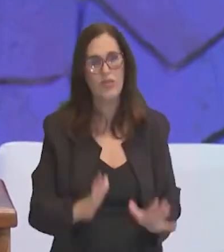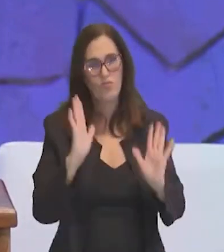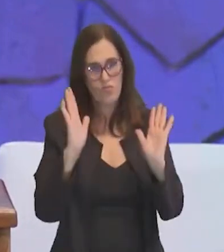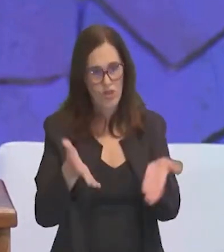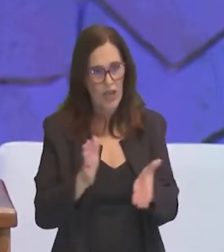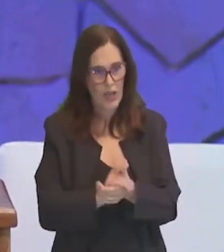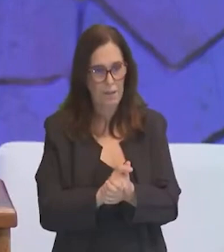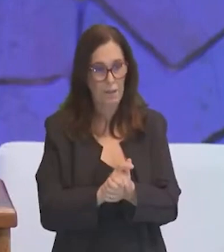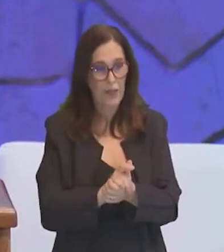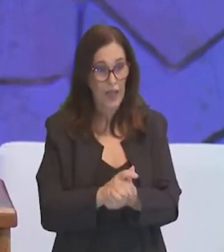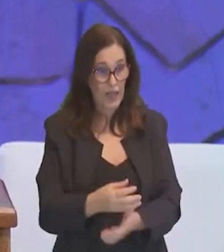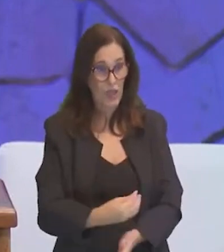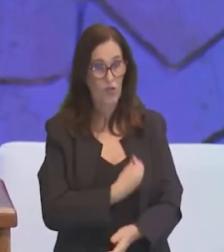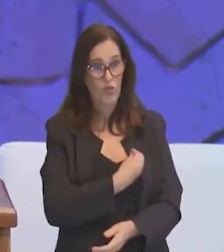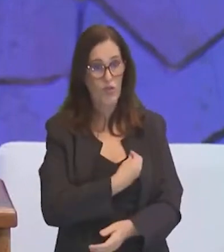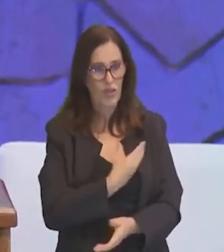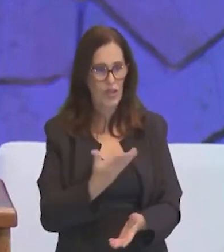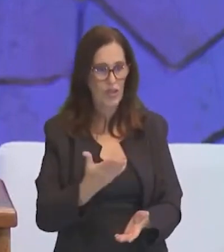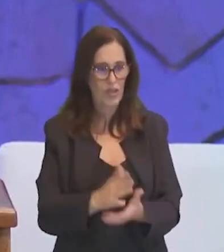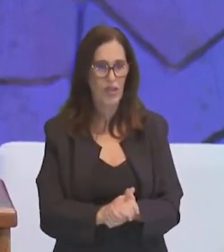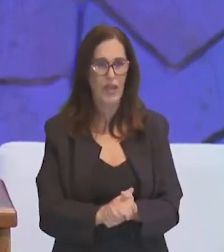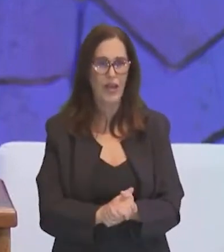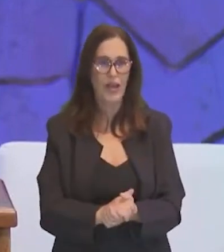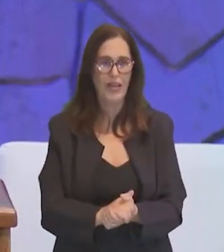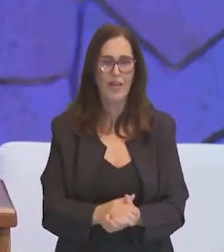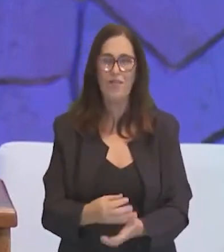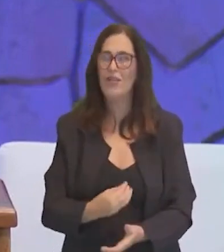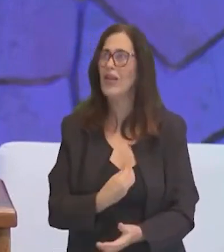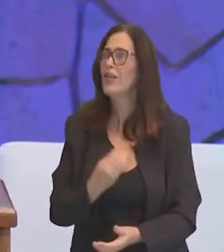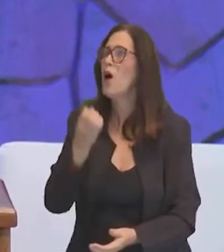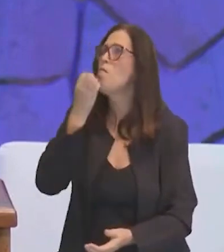estavam vivendo a benevolência do Pai